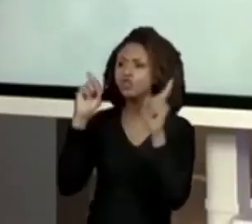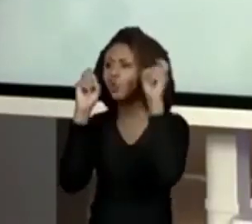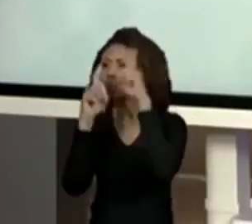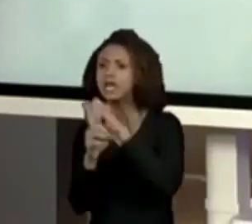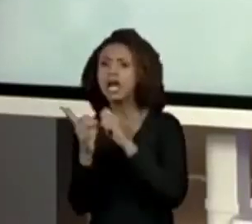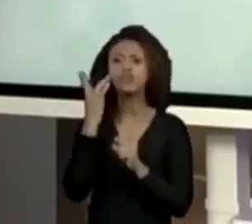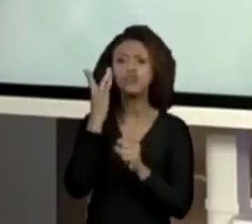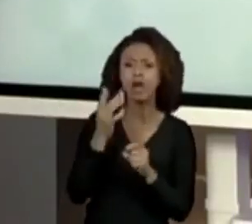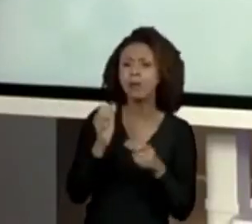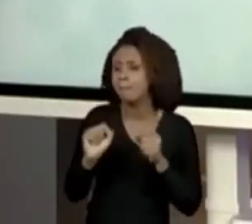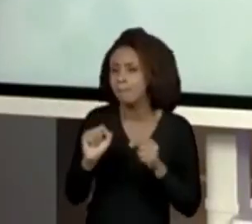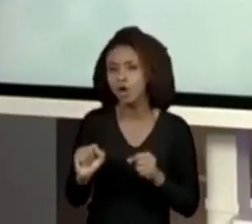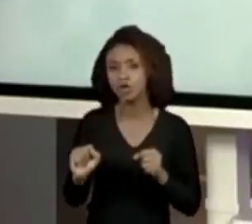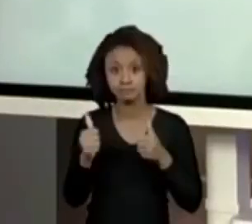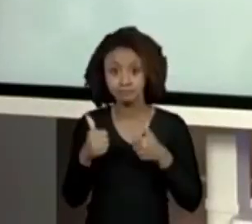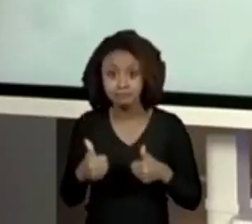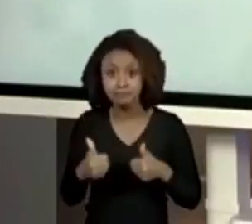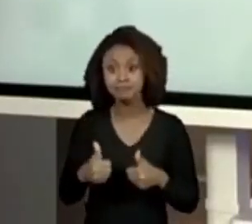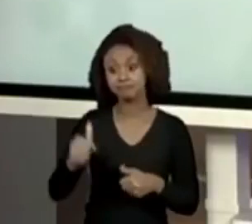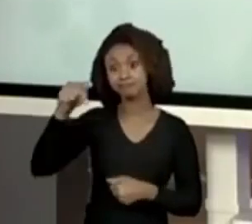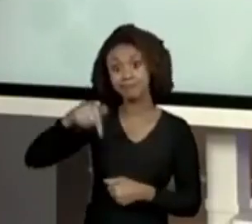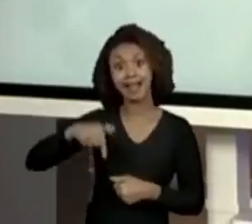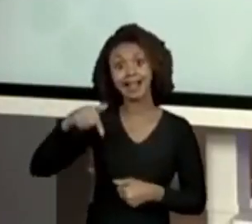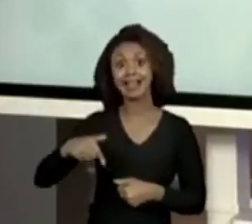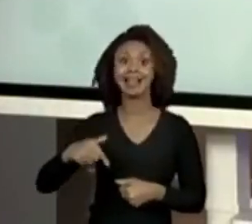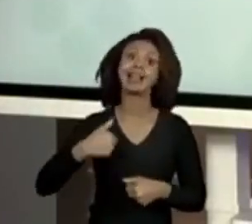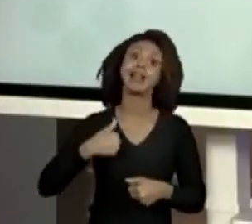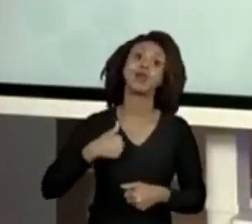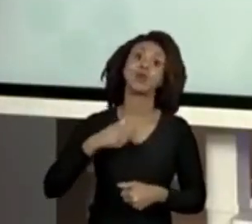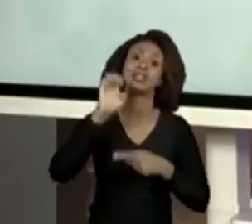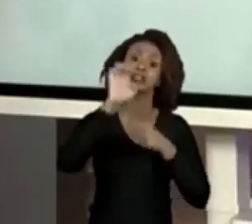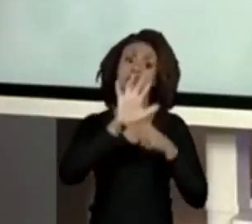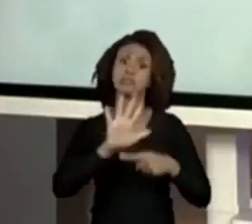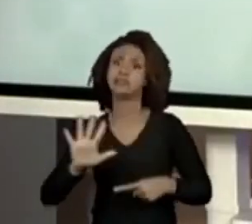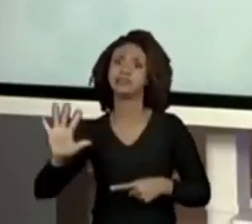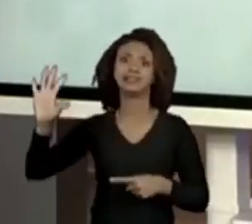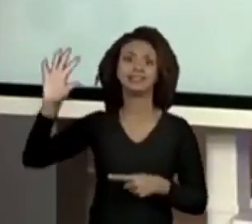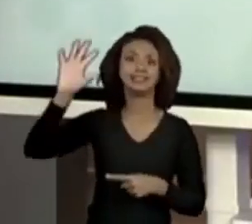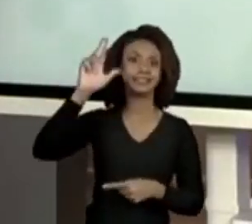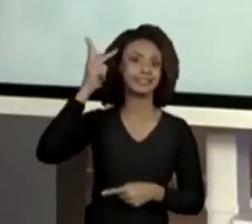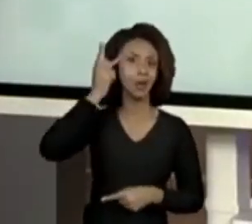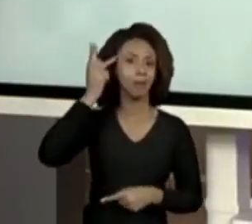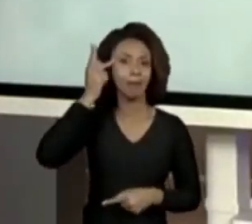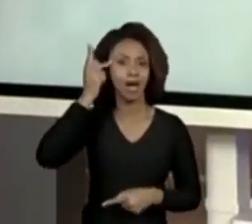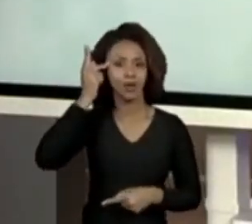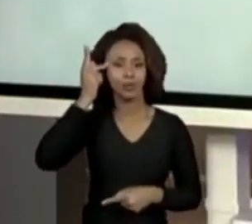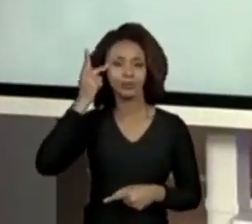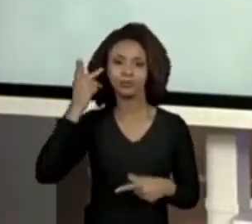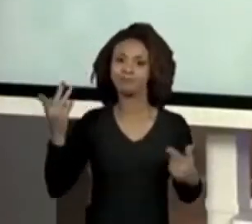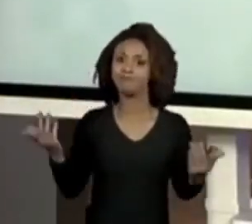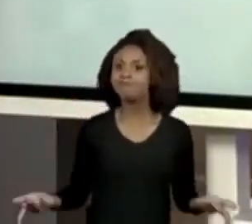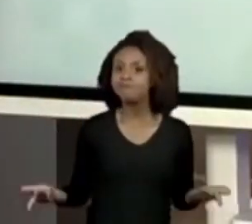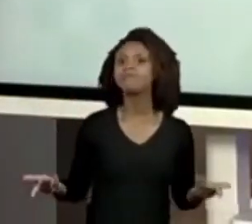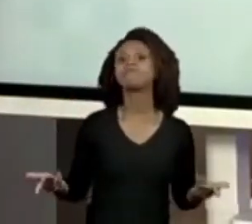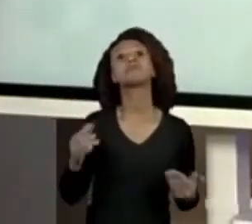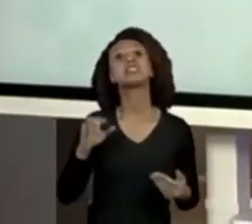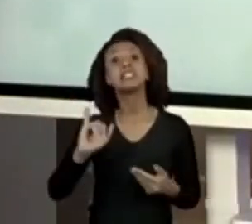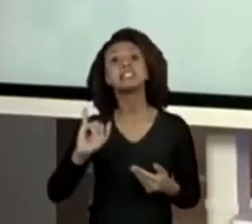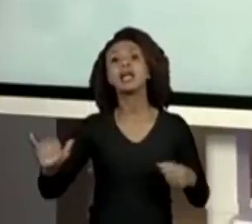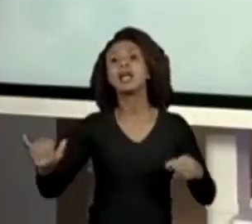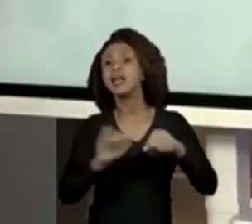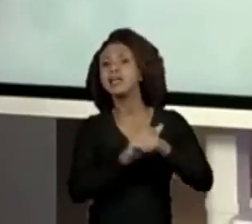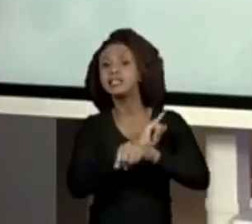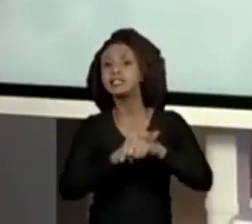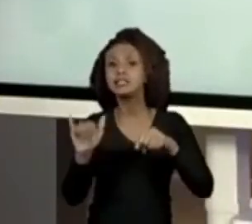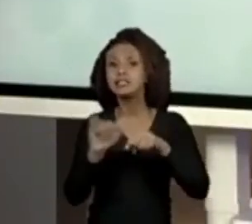facilidades deles, tudo bem? Aqui, como eu estou dando aula para o estado inteiro, quando a gente for utilizar alguma